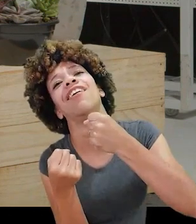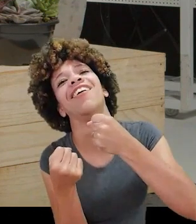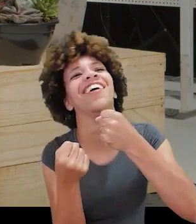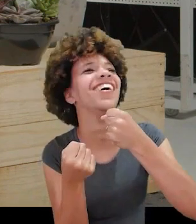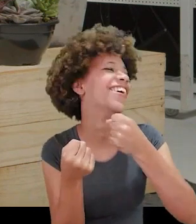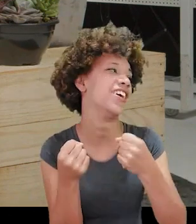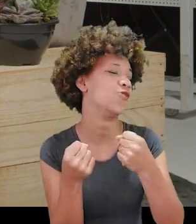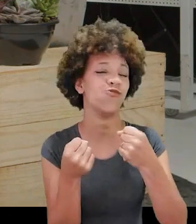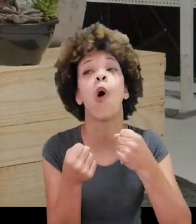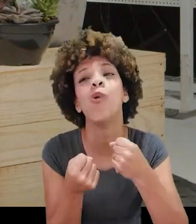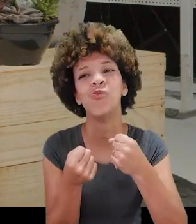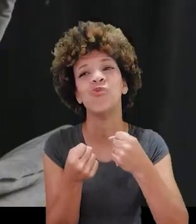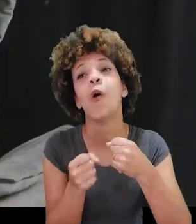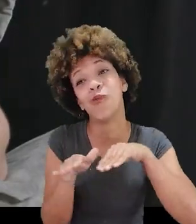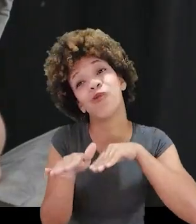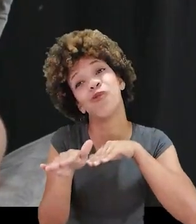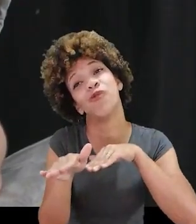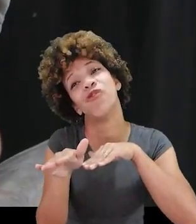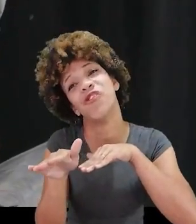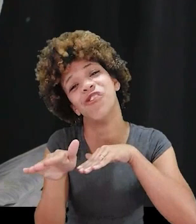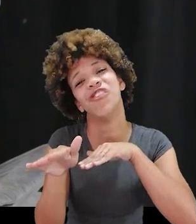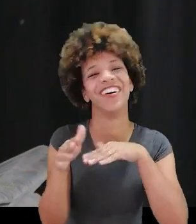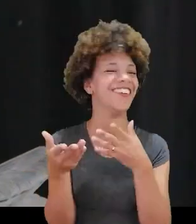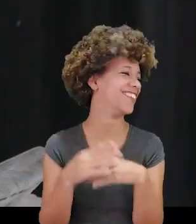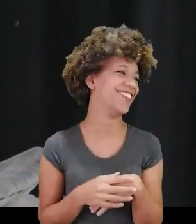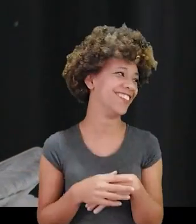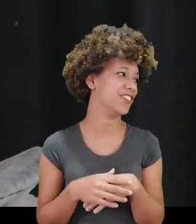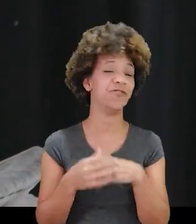vou tá então fica vão